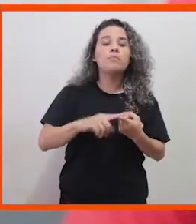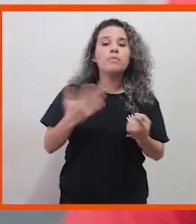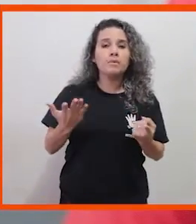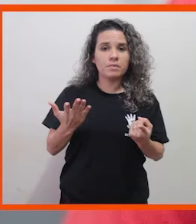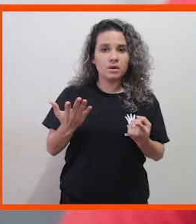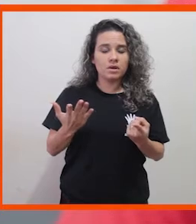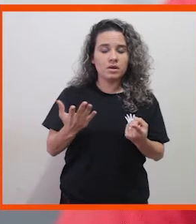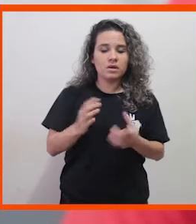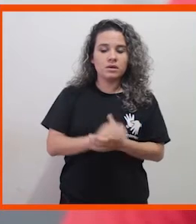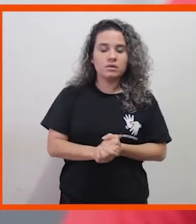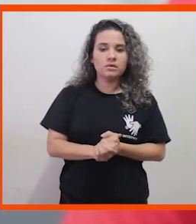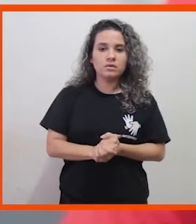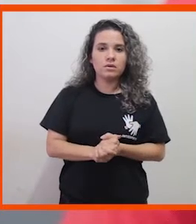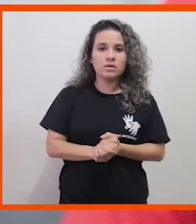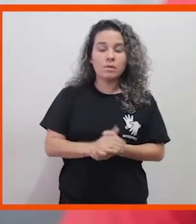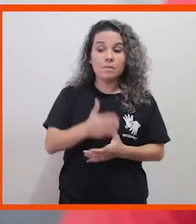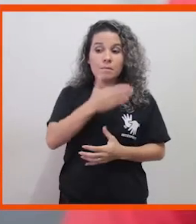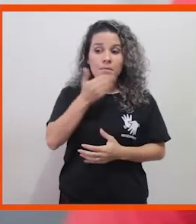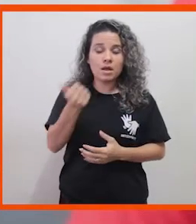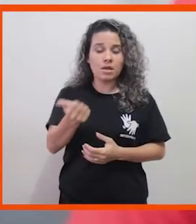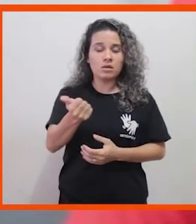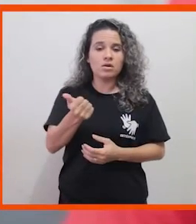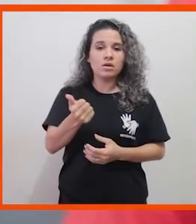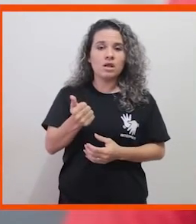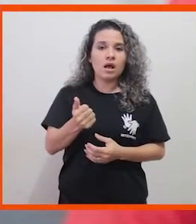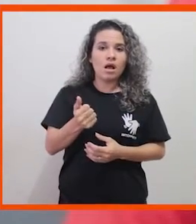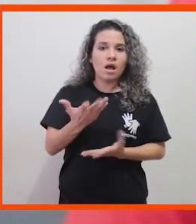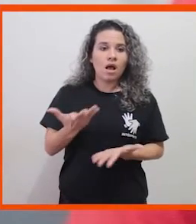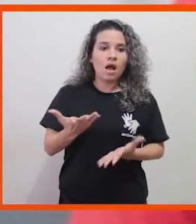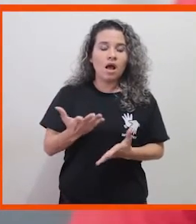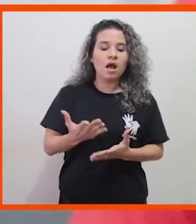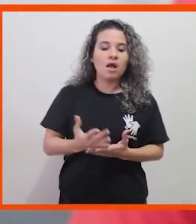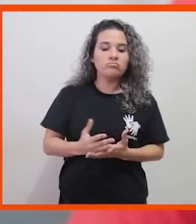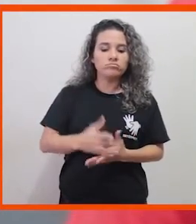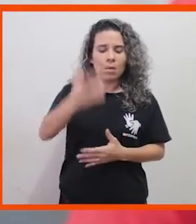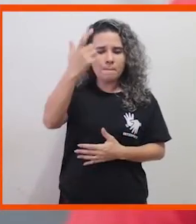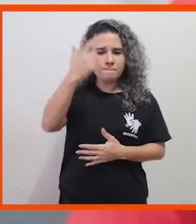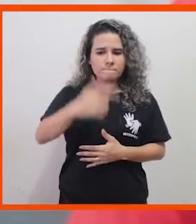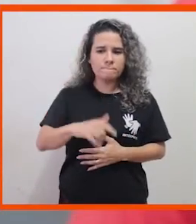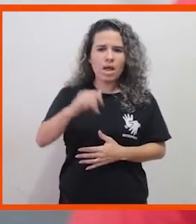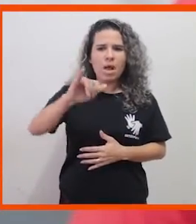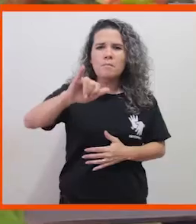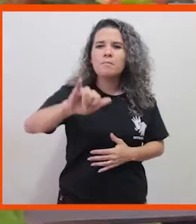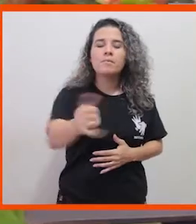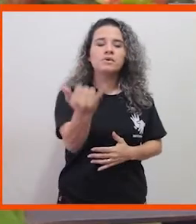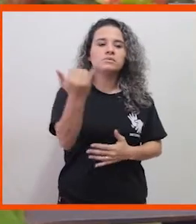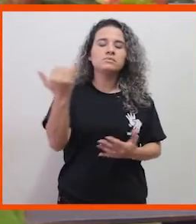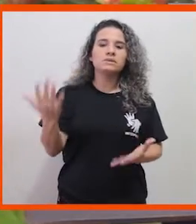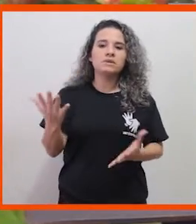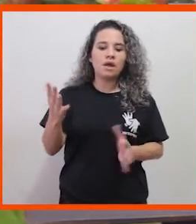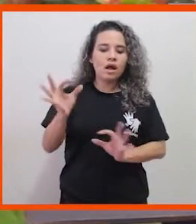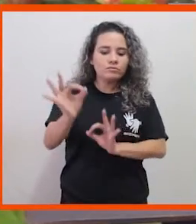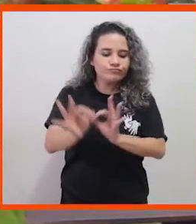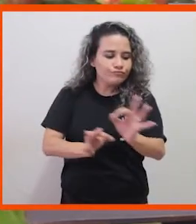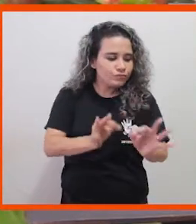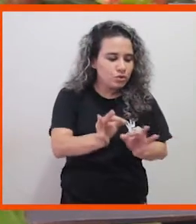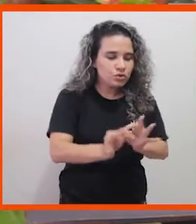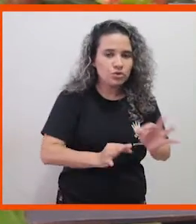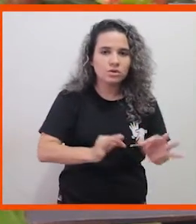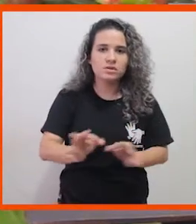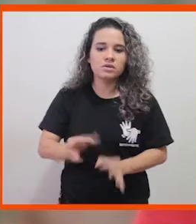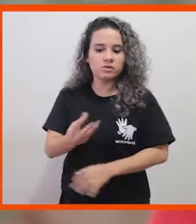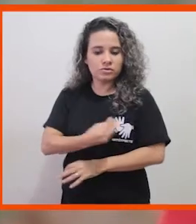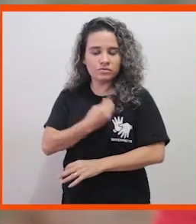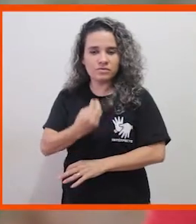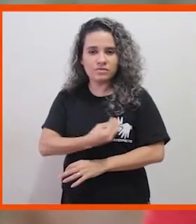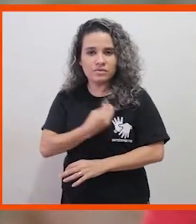de adaptações a riscos relacionados ao clima e a catástrofes naturais em todos os países, amenizando o impacto